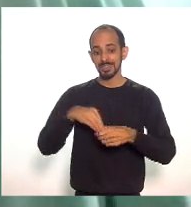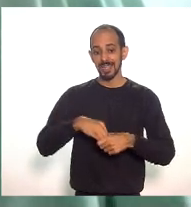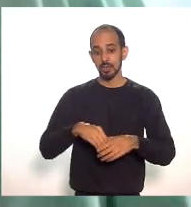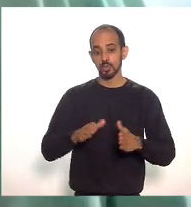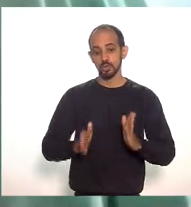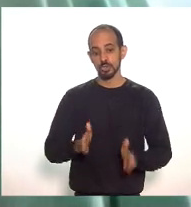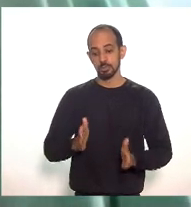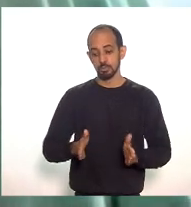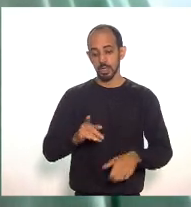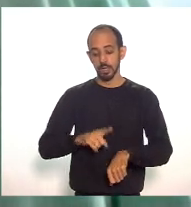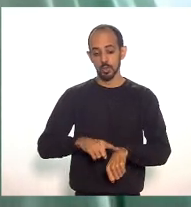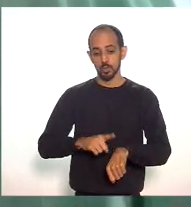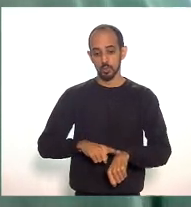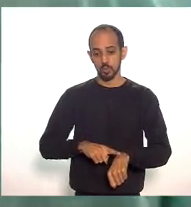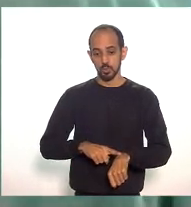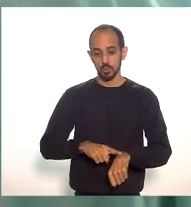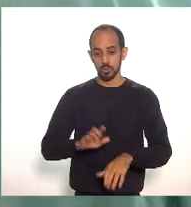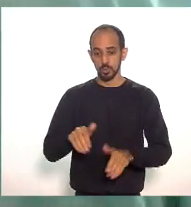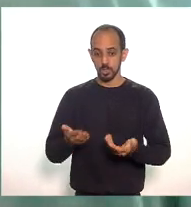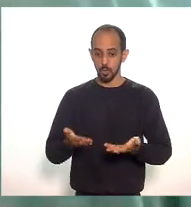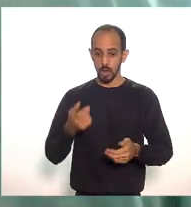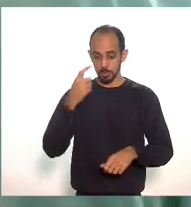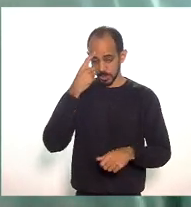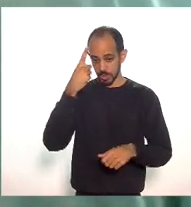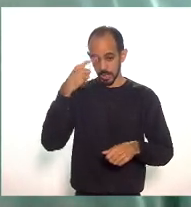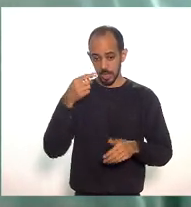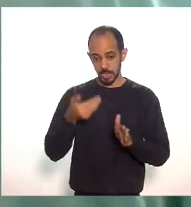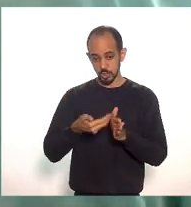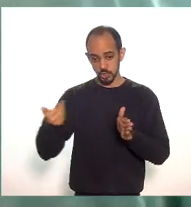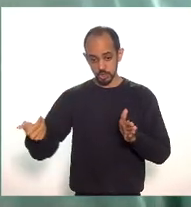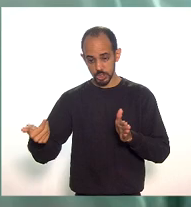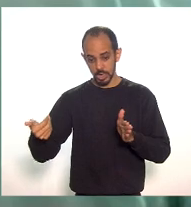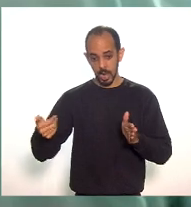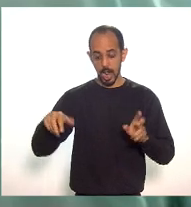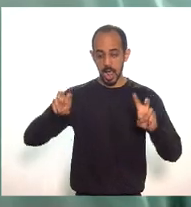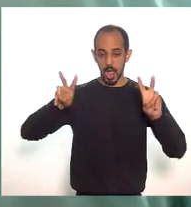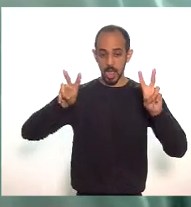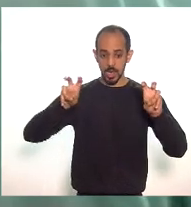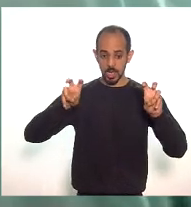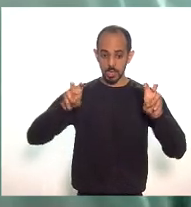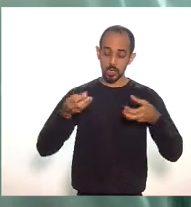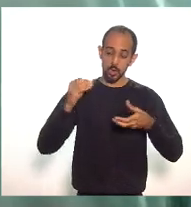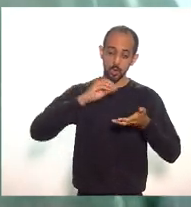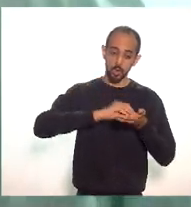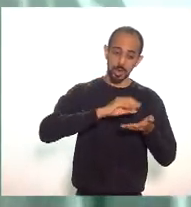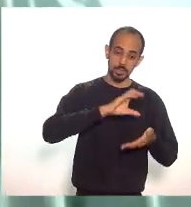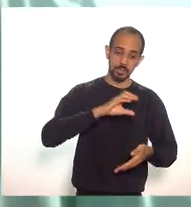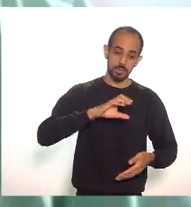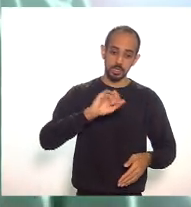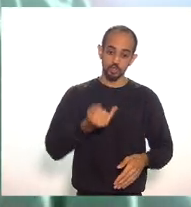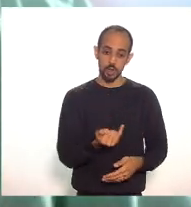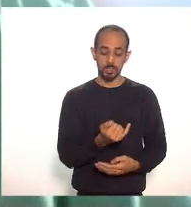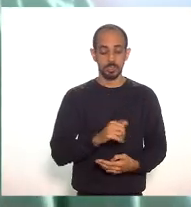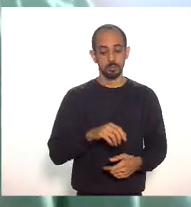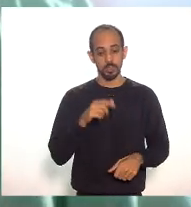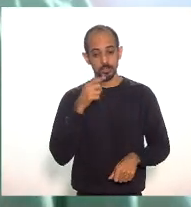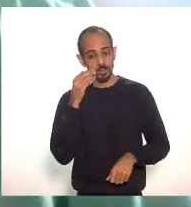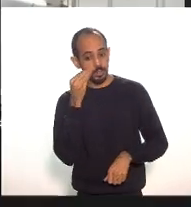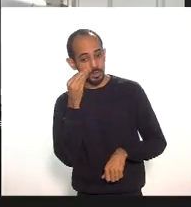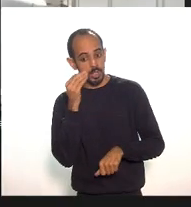da minha proposta seria retirar de pauta ser falta da próxima ccj para encontrar uma saída